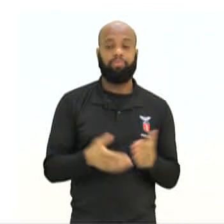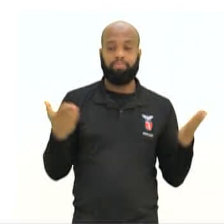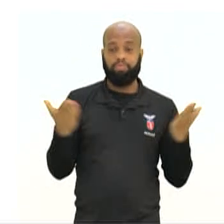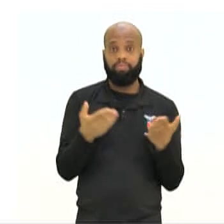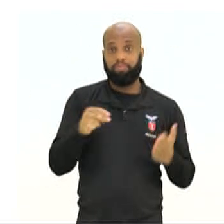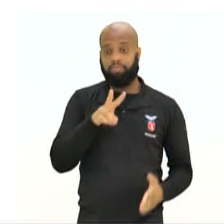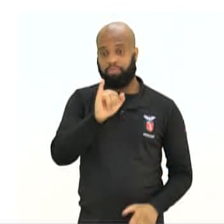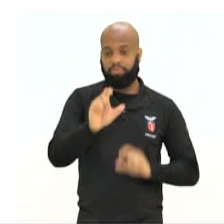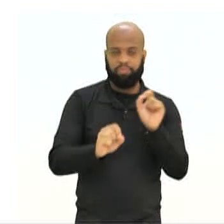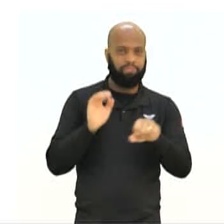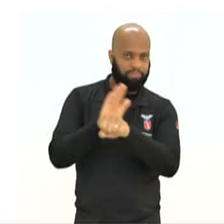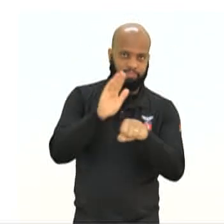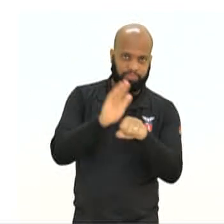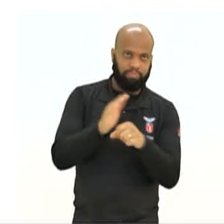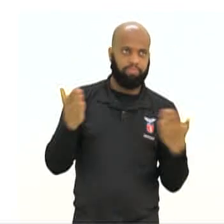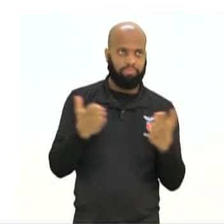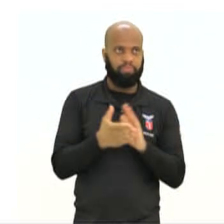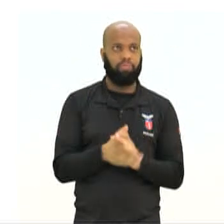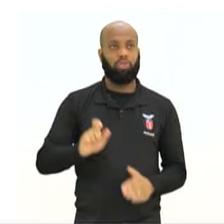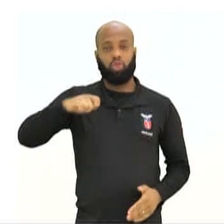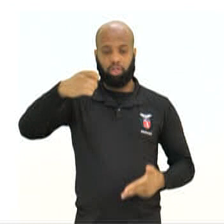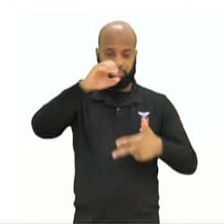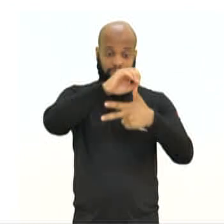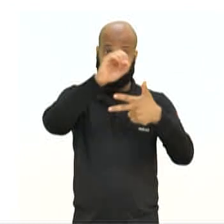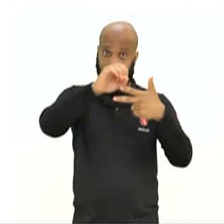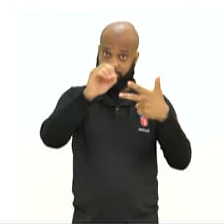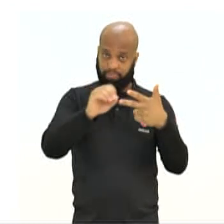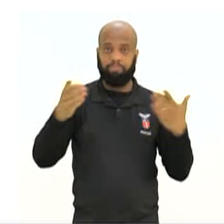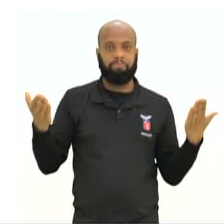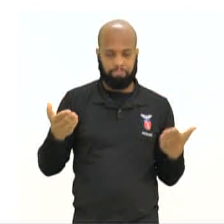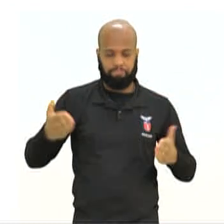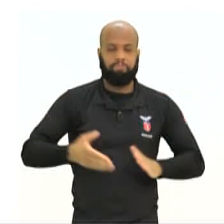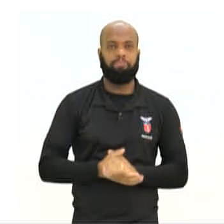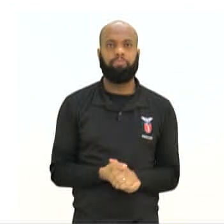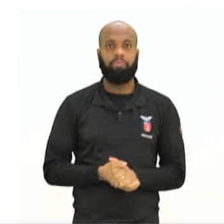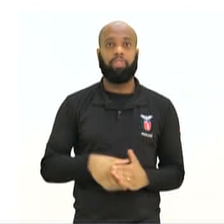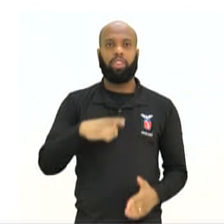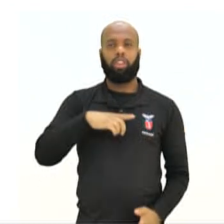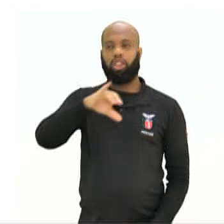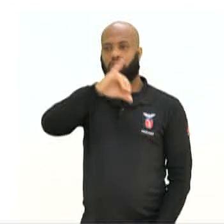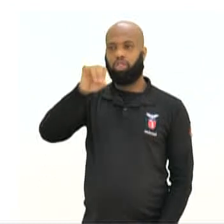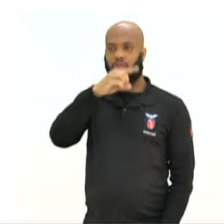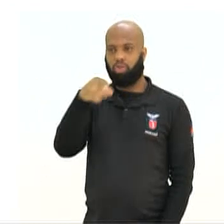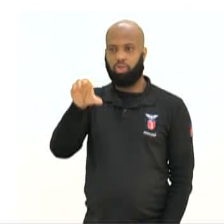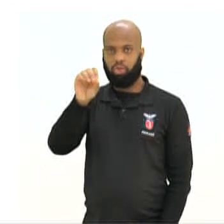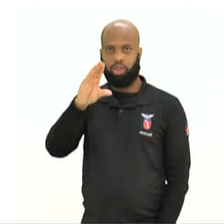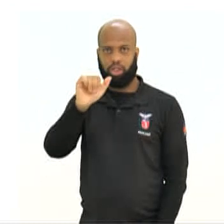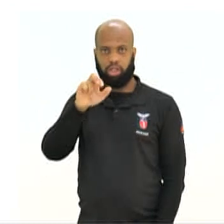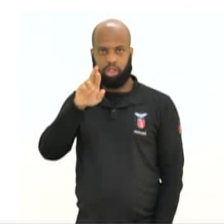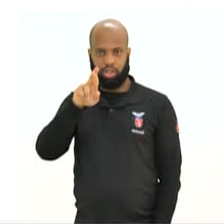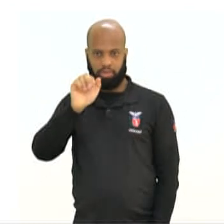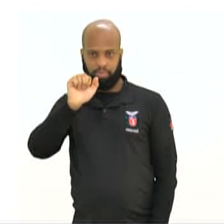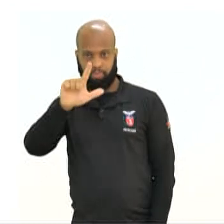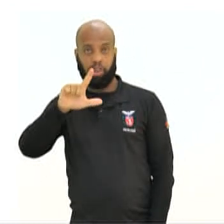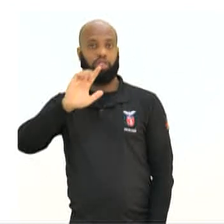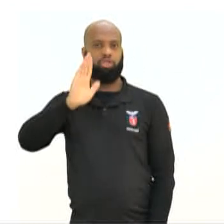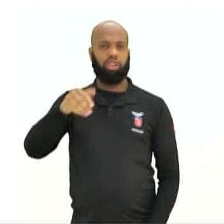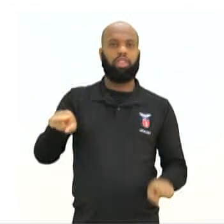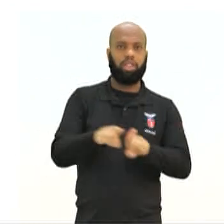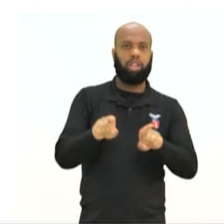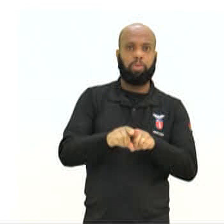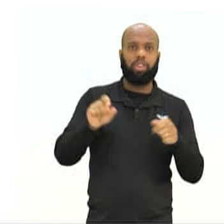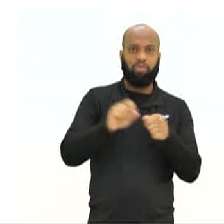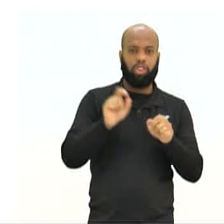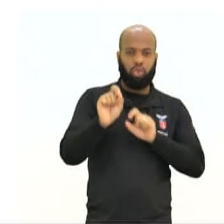nós vamos ajudar vocês. O Enem, meus amigos, na prática que nós vemos. João Cabral, que já emprestara a sua voz